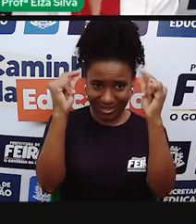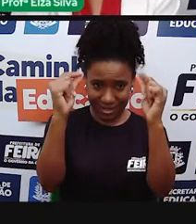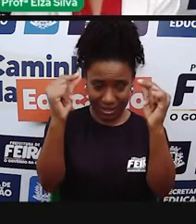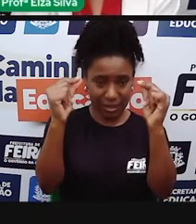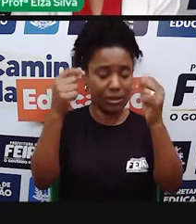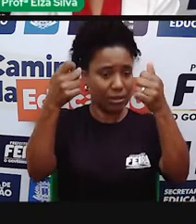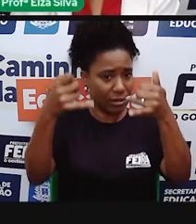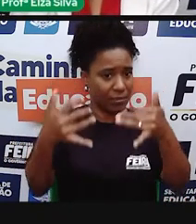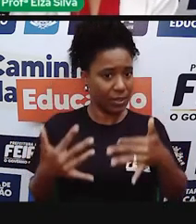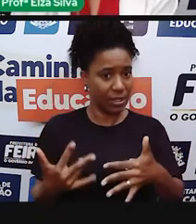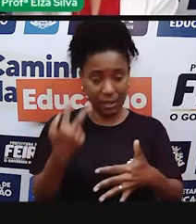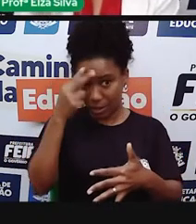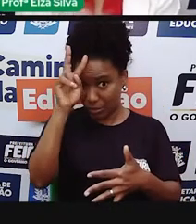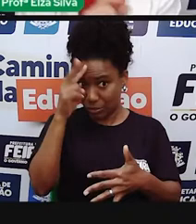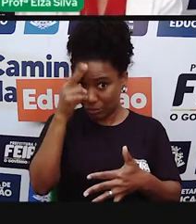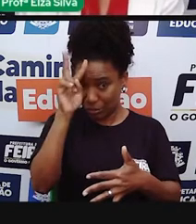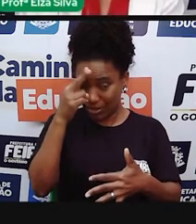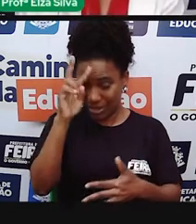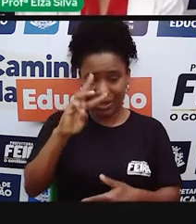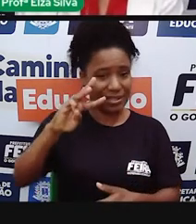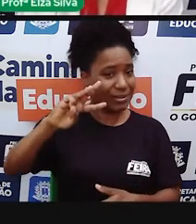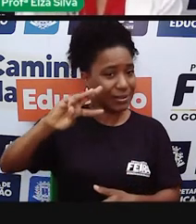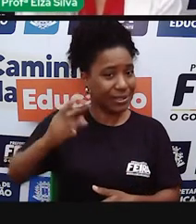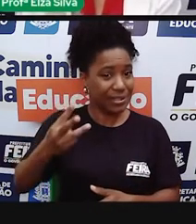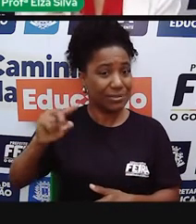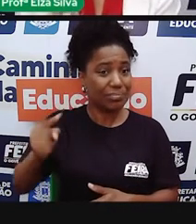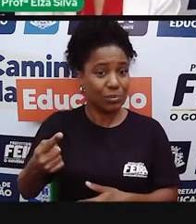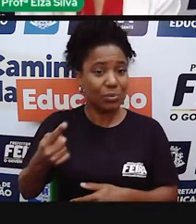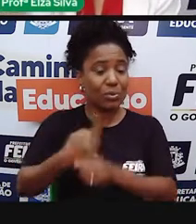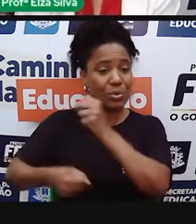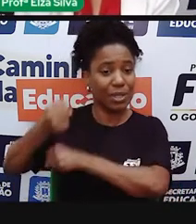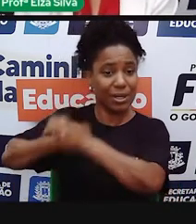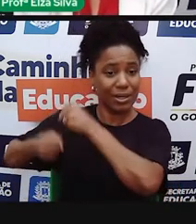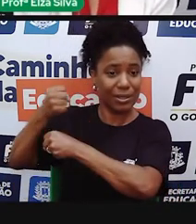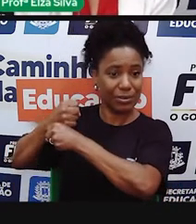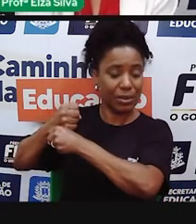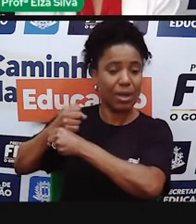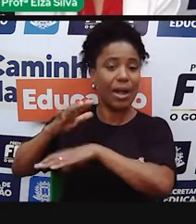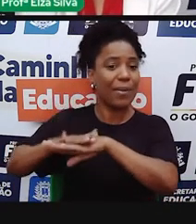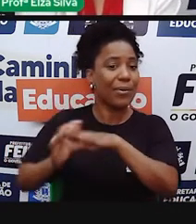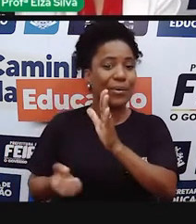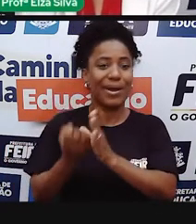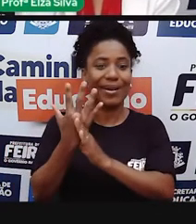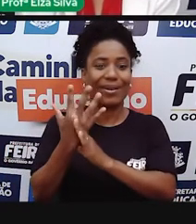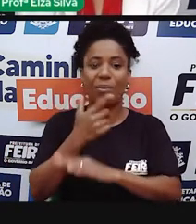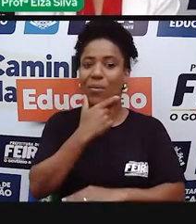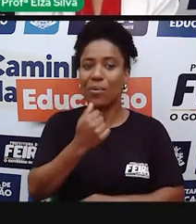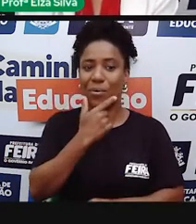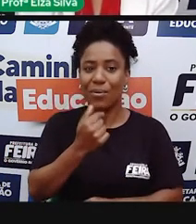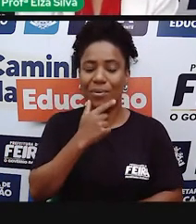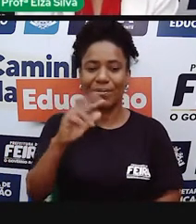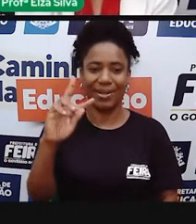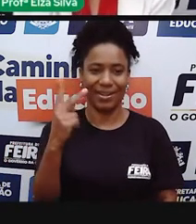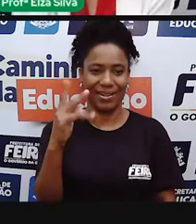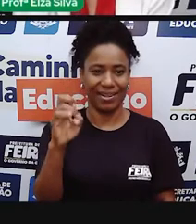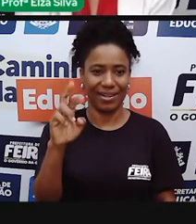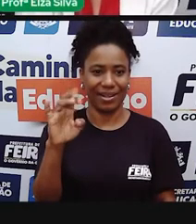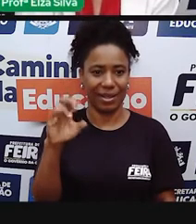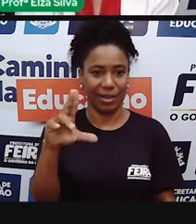na Grécia Antiga. E quem os criou? Hércules, em homenagem ao seu pai, o deus